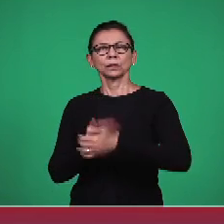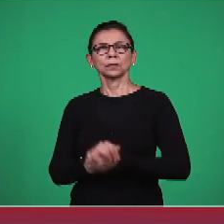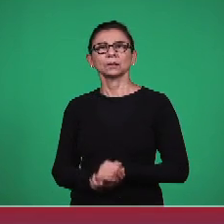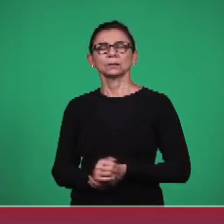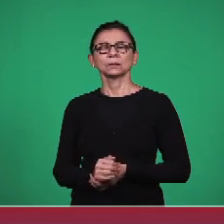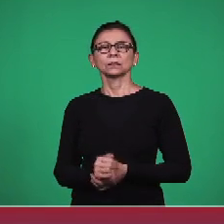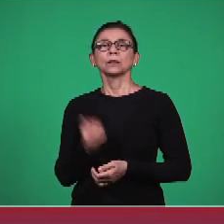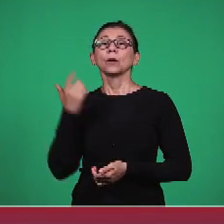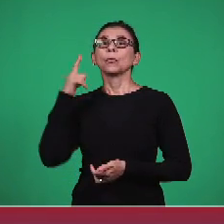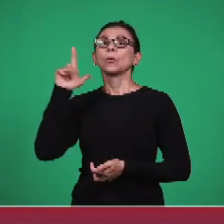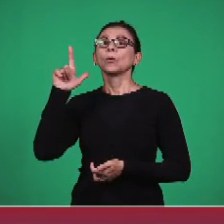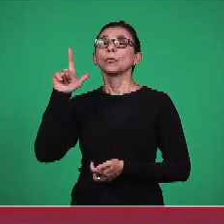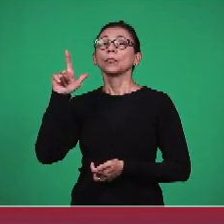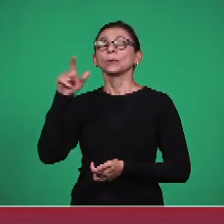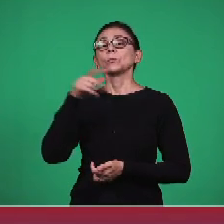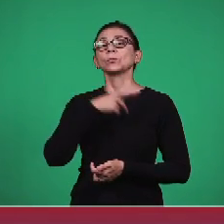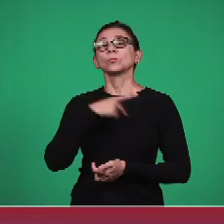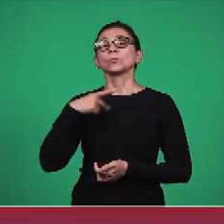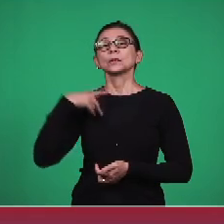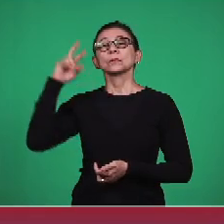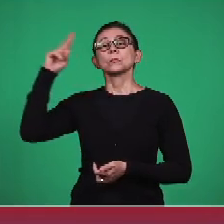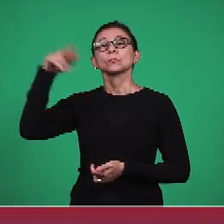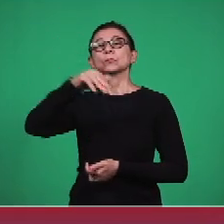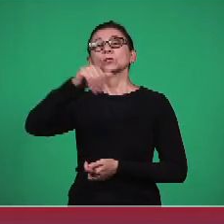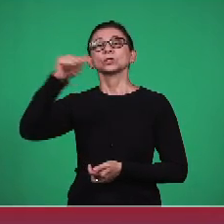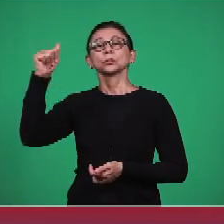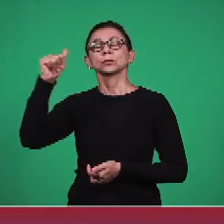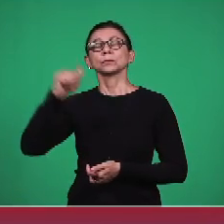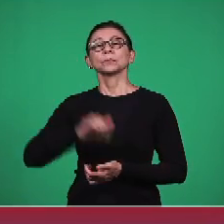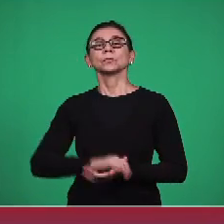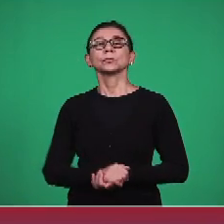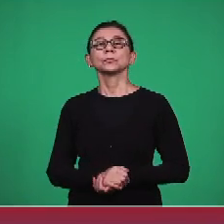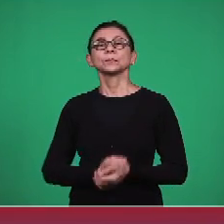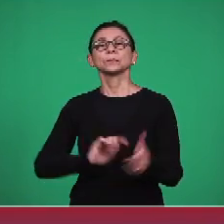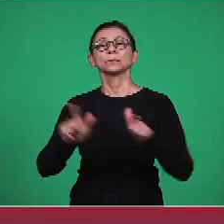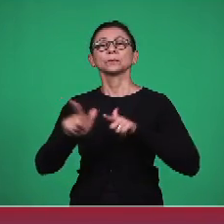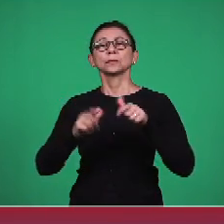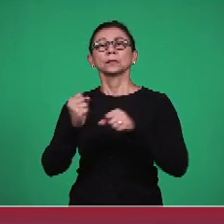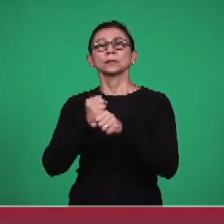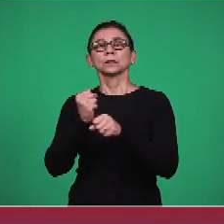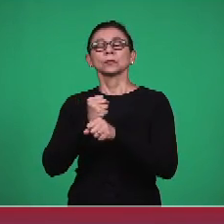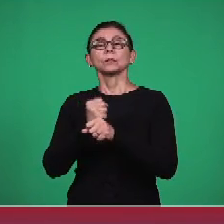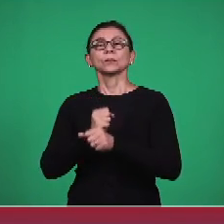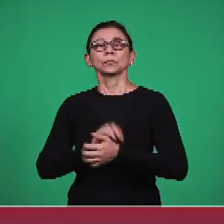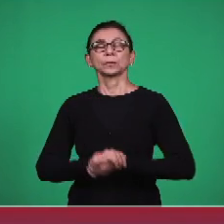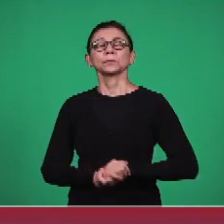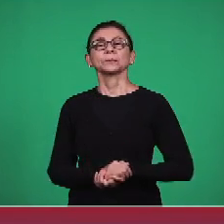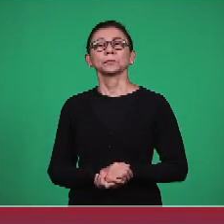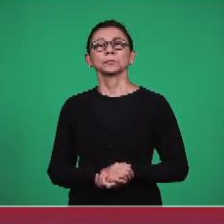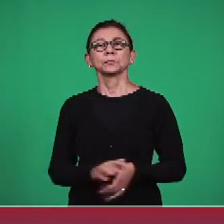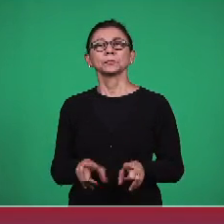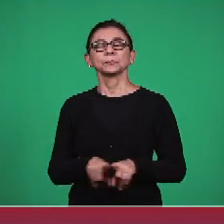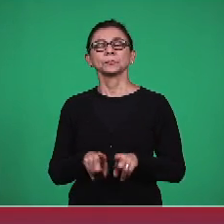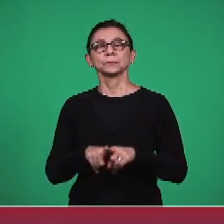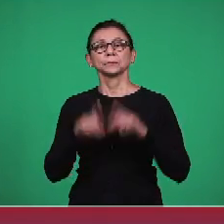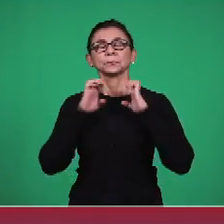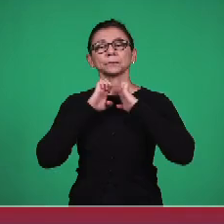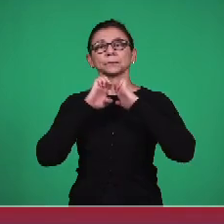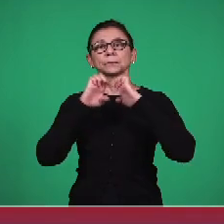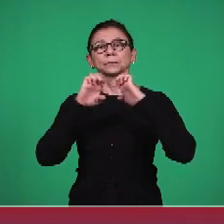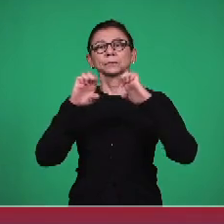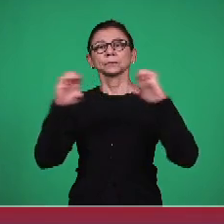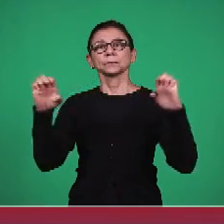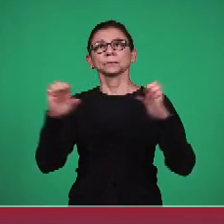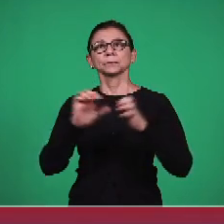o Senhor atendendo o clamor do rebanho para que levante obreiros para a seara. Tivemos aqui evangelizações